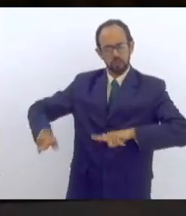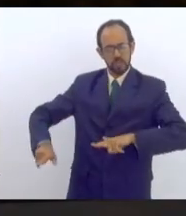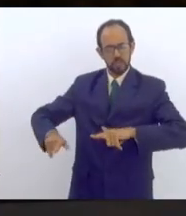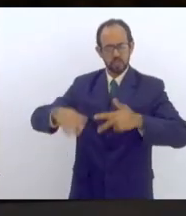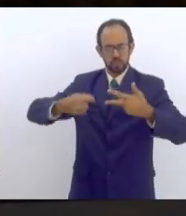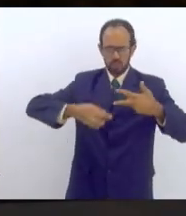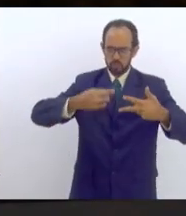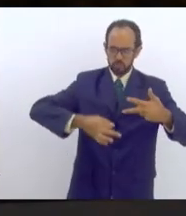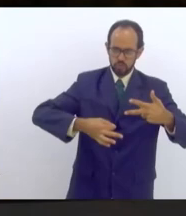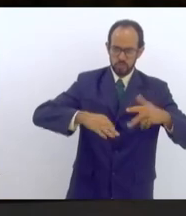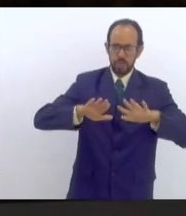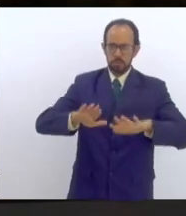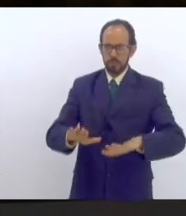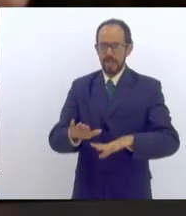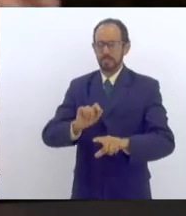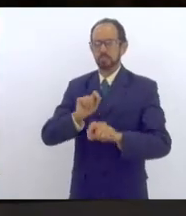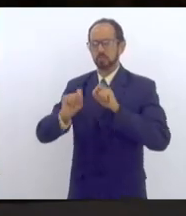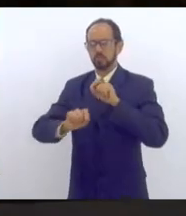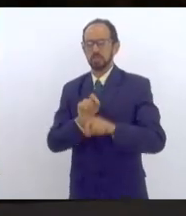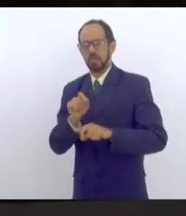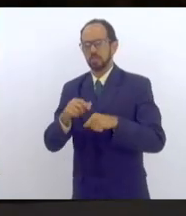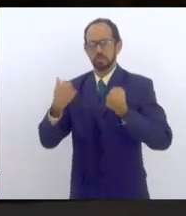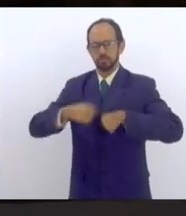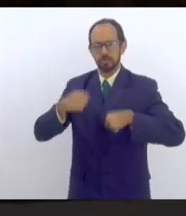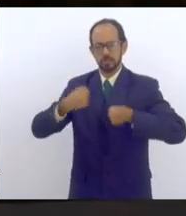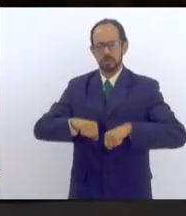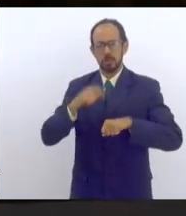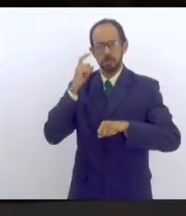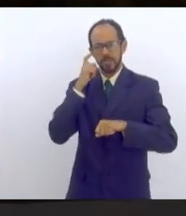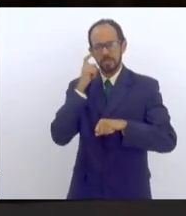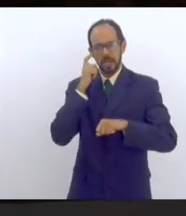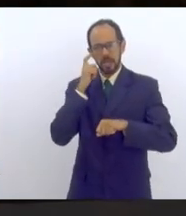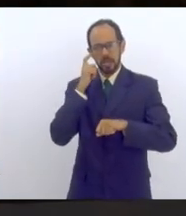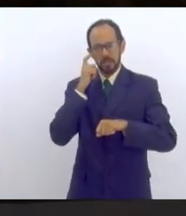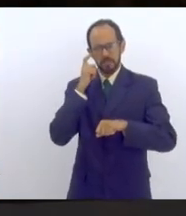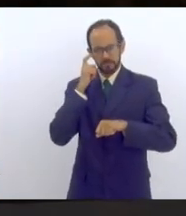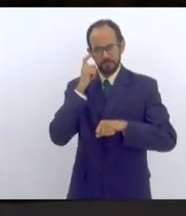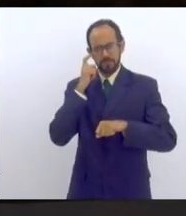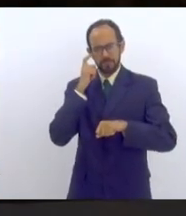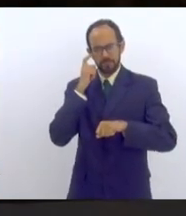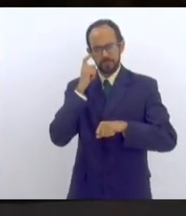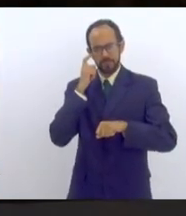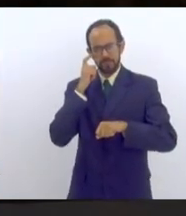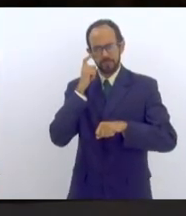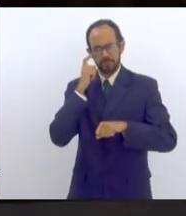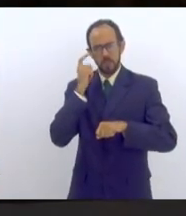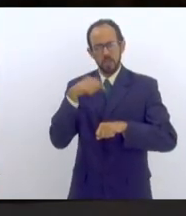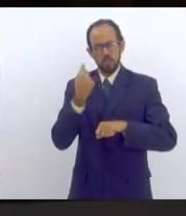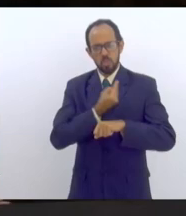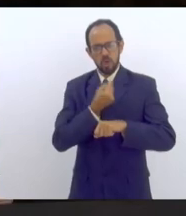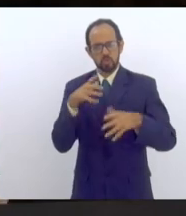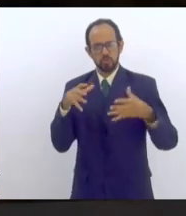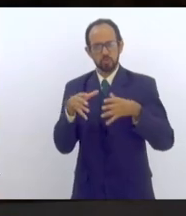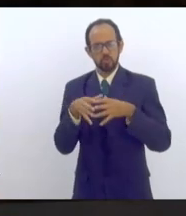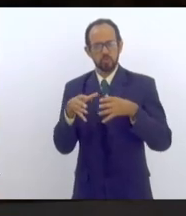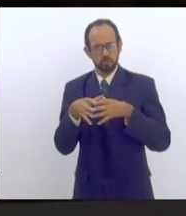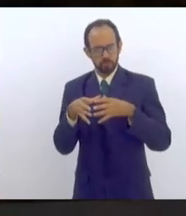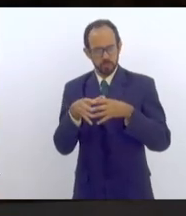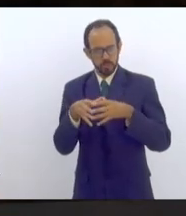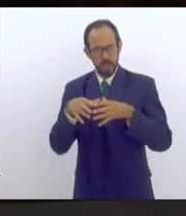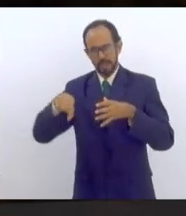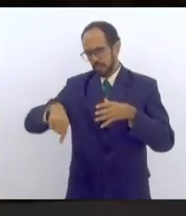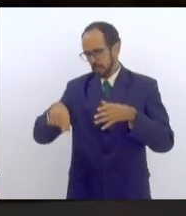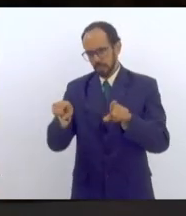da justiça, mas a gente tem que pensar que, eu digo lá, nós somos um time, aqui também tem que ser um